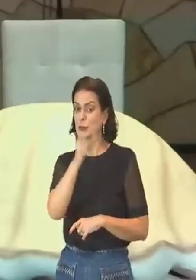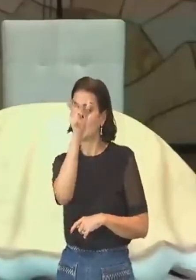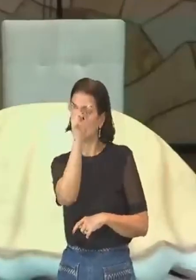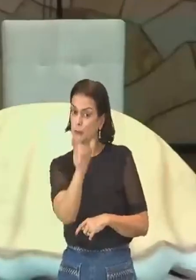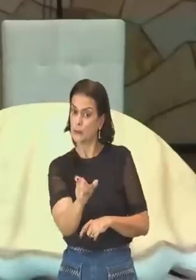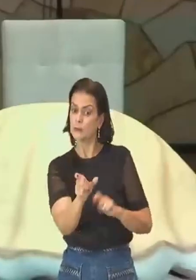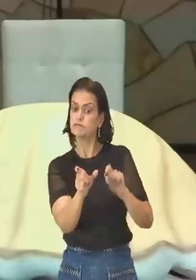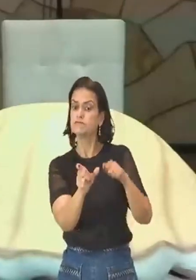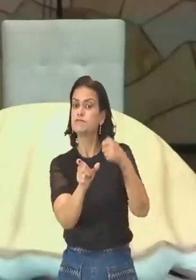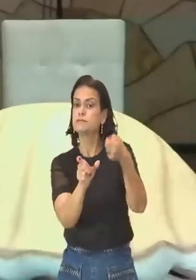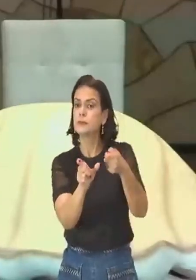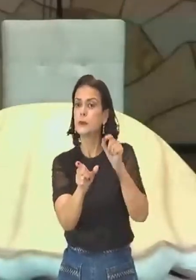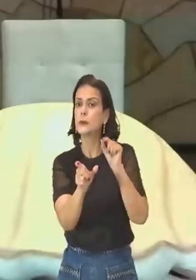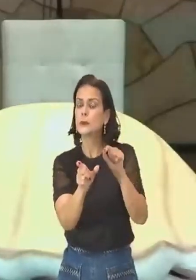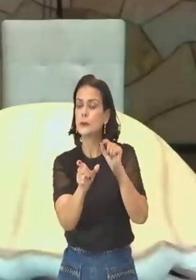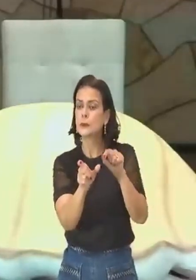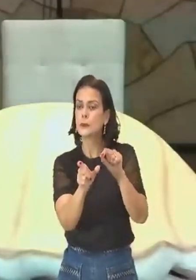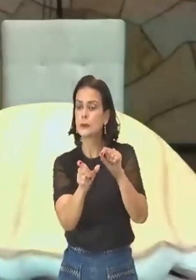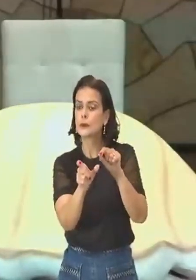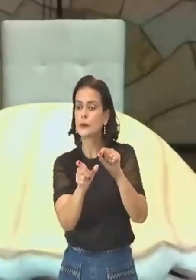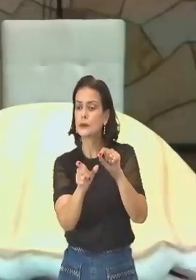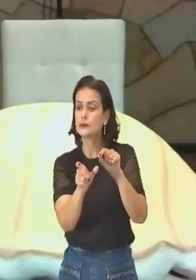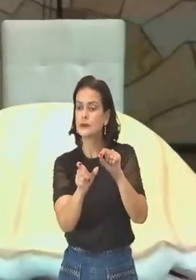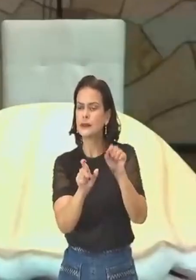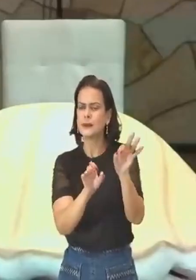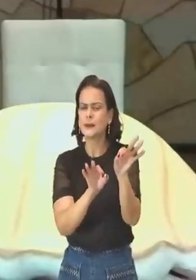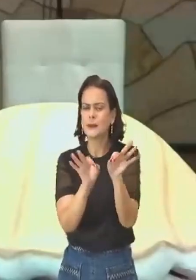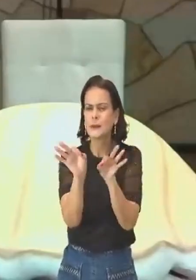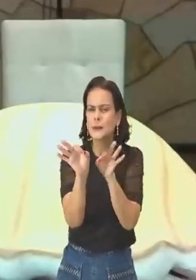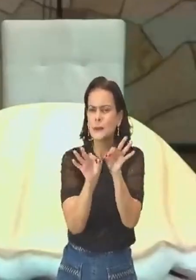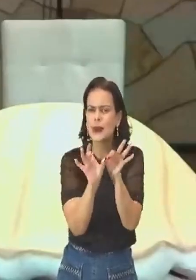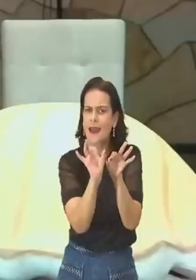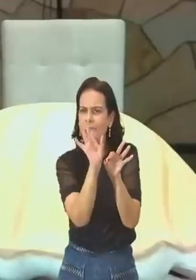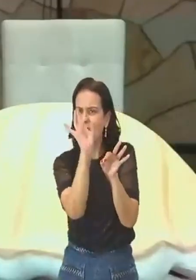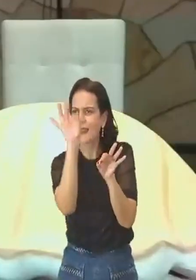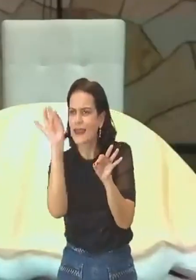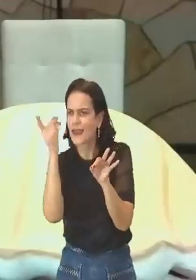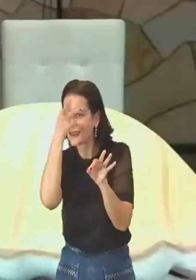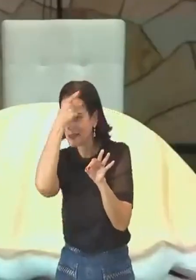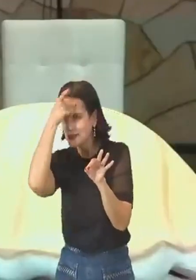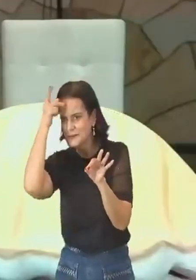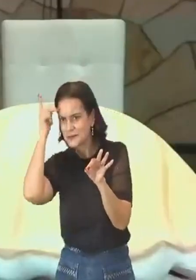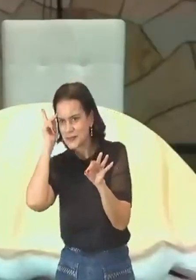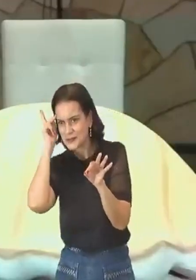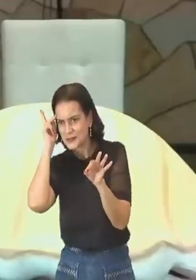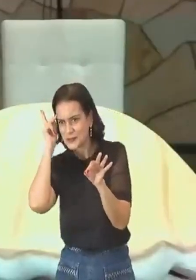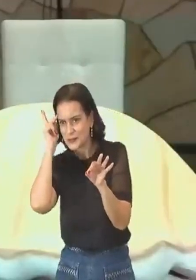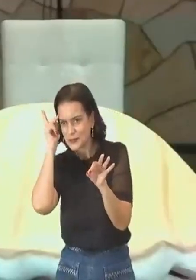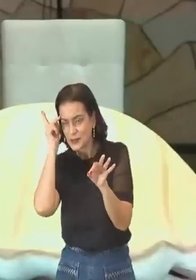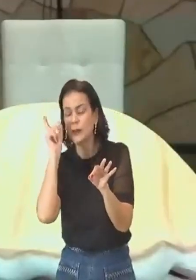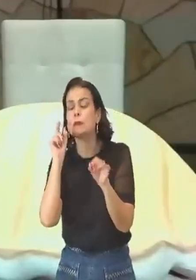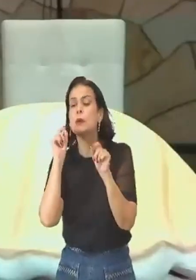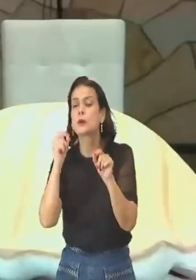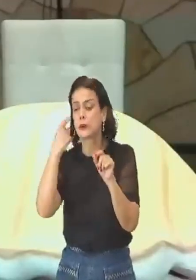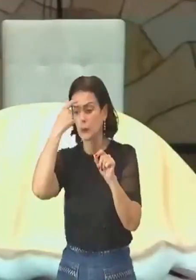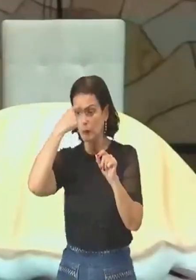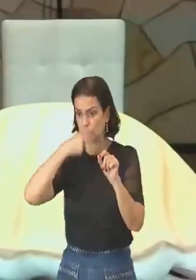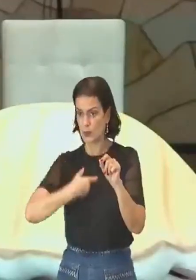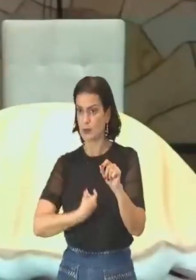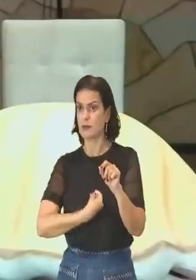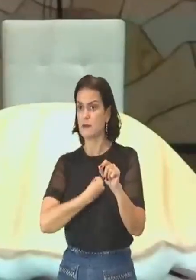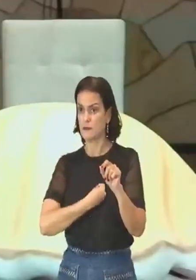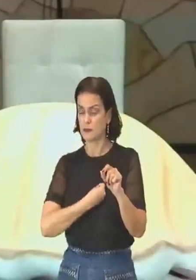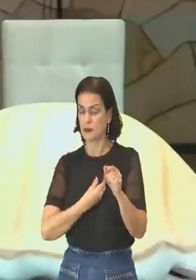figura que forma cada um de nós para ser,